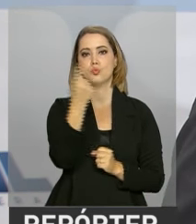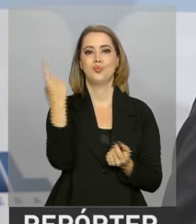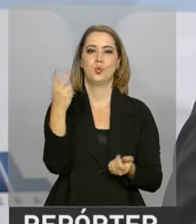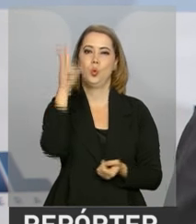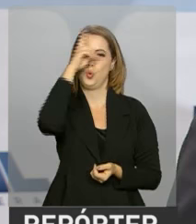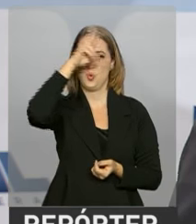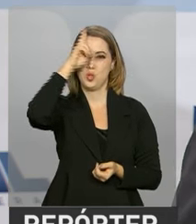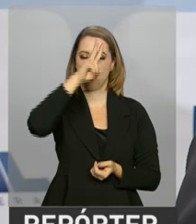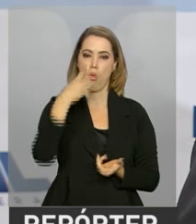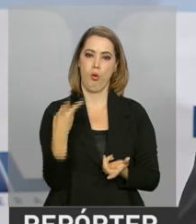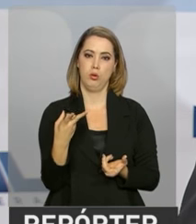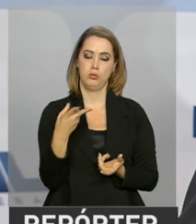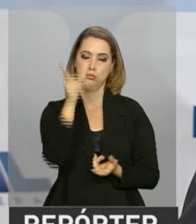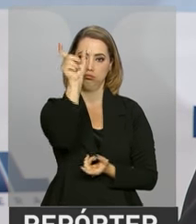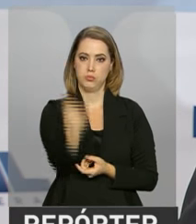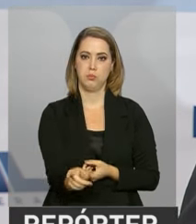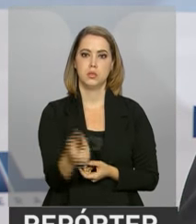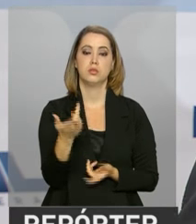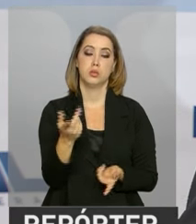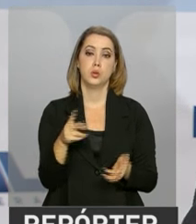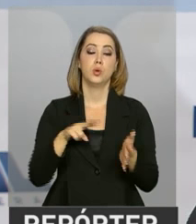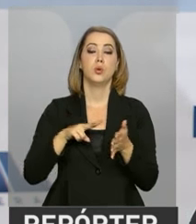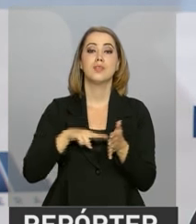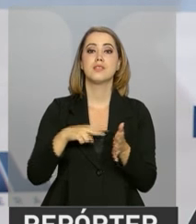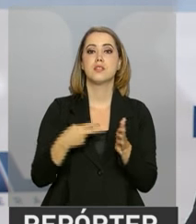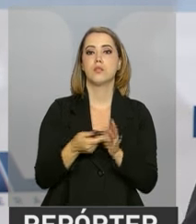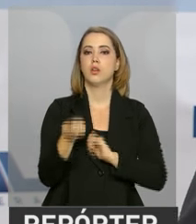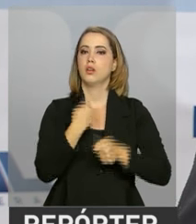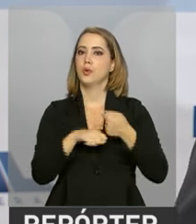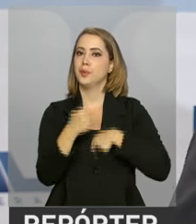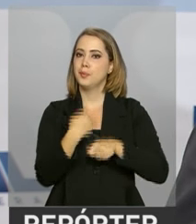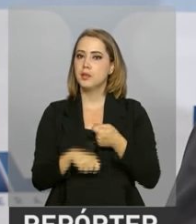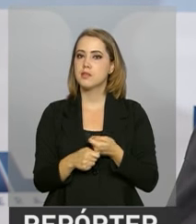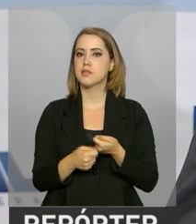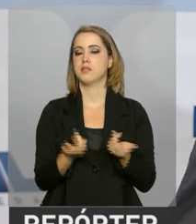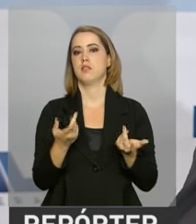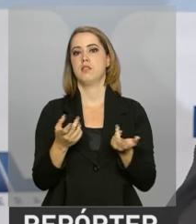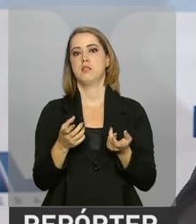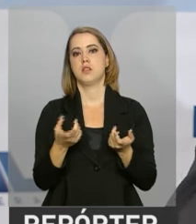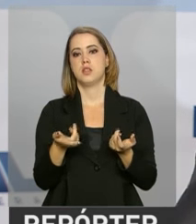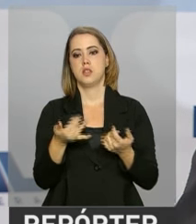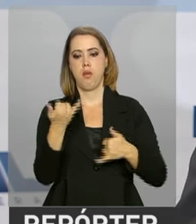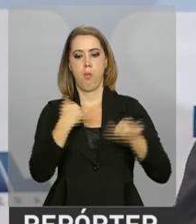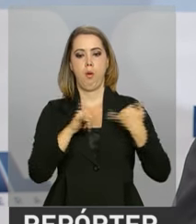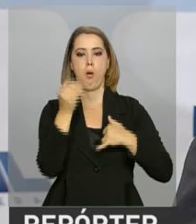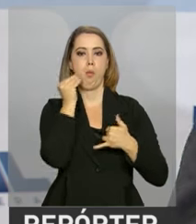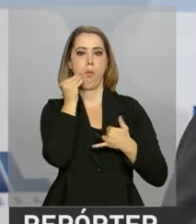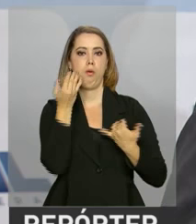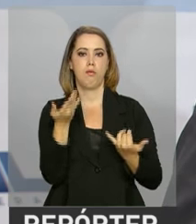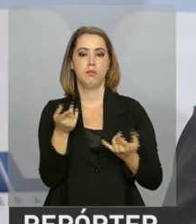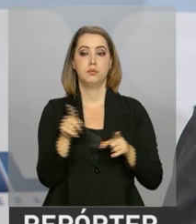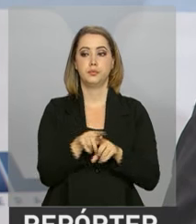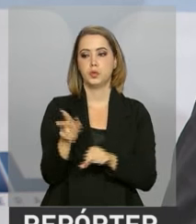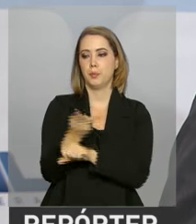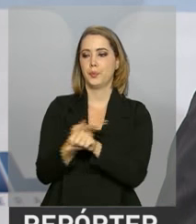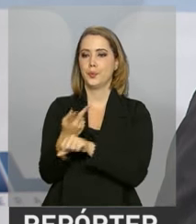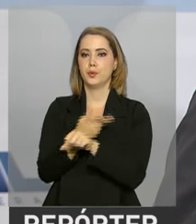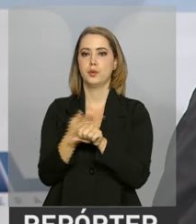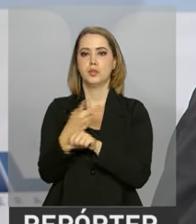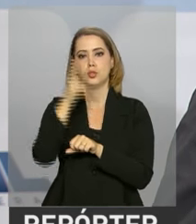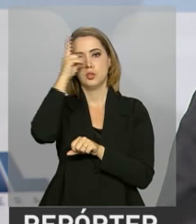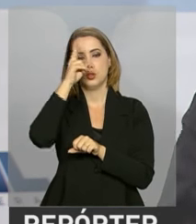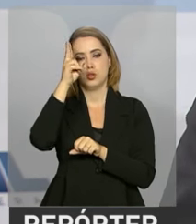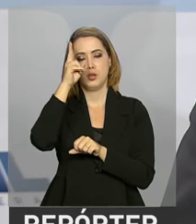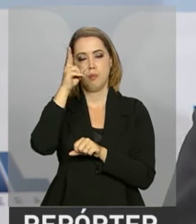informação objetivamente economiza novos exames economiza a busca de informações que já estão disponíveis